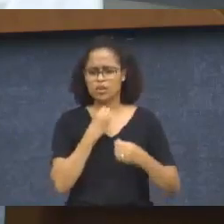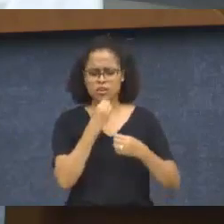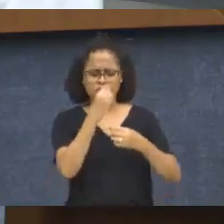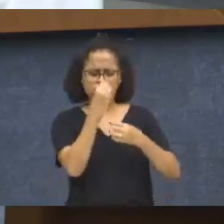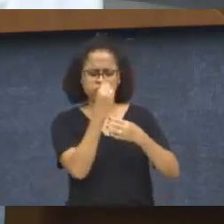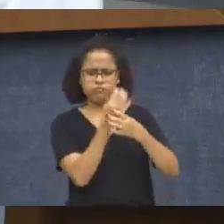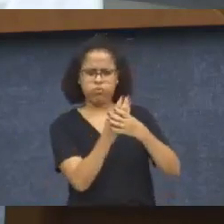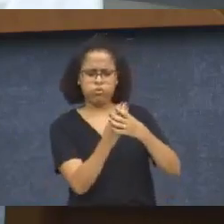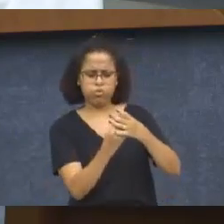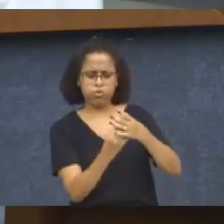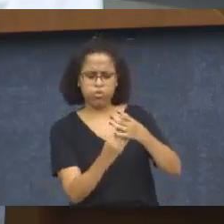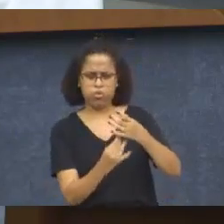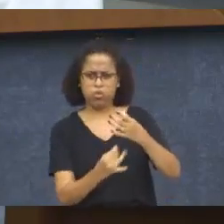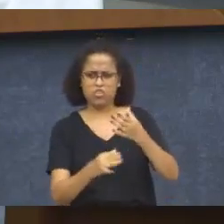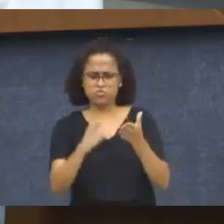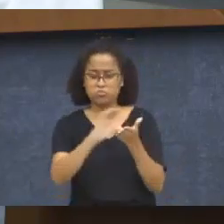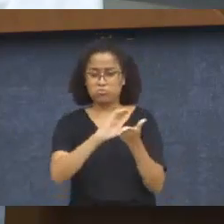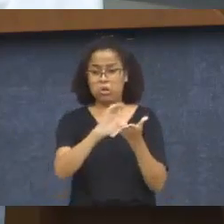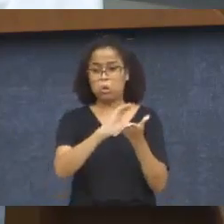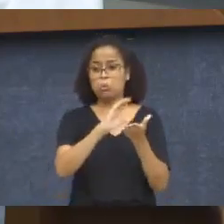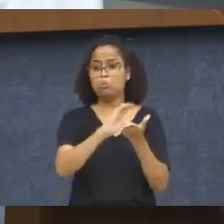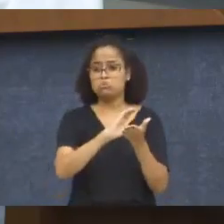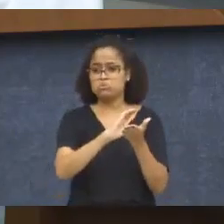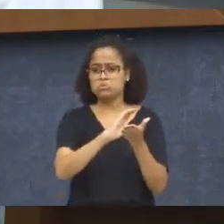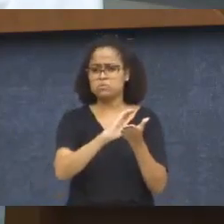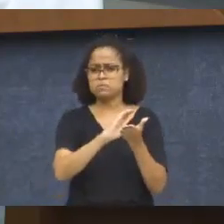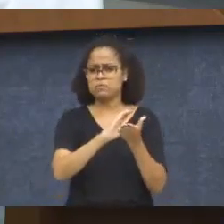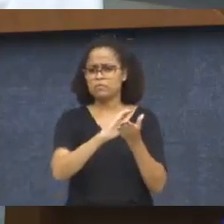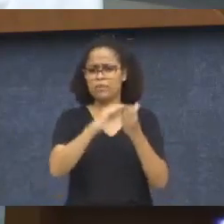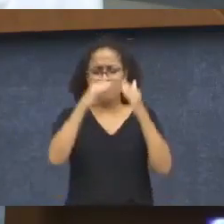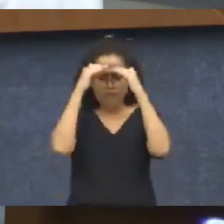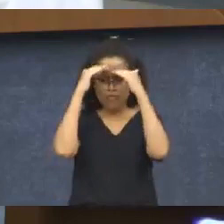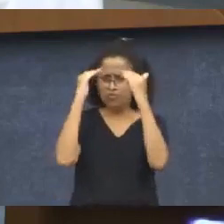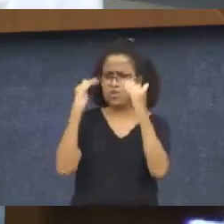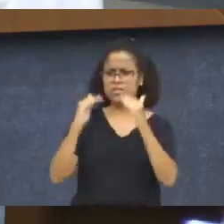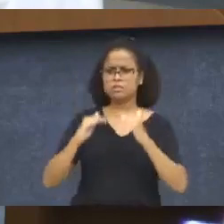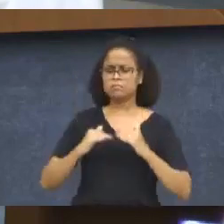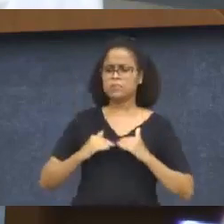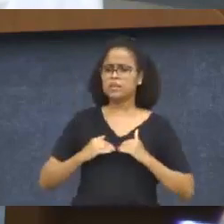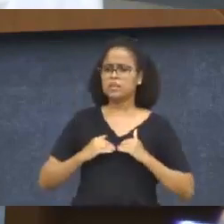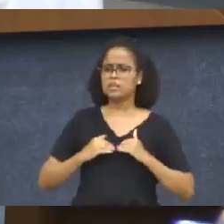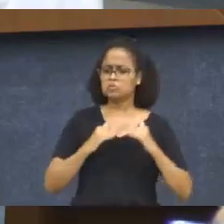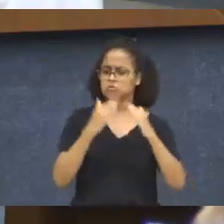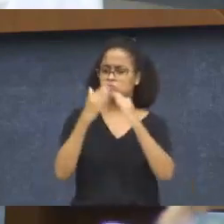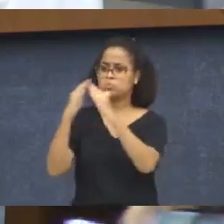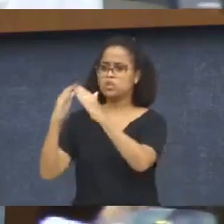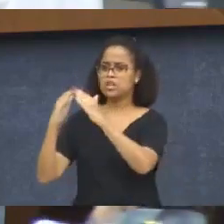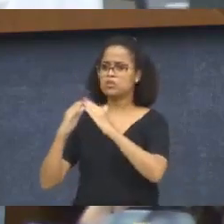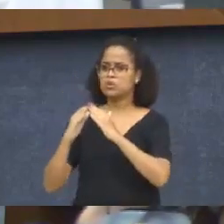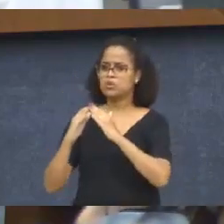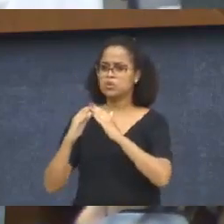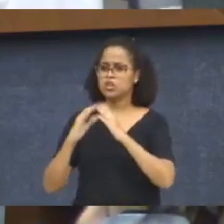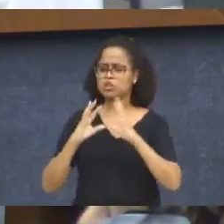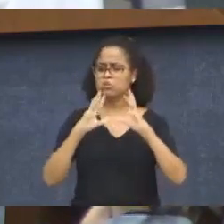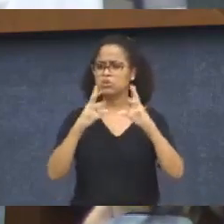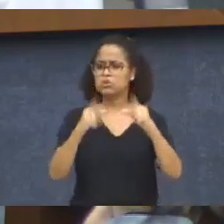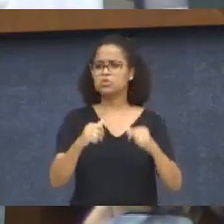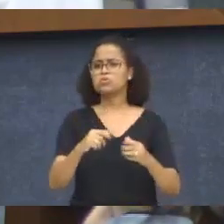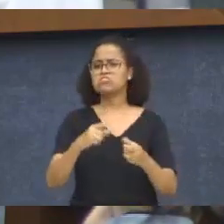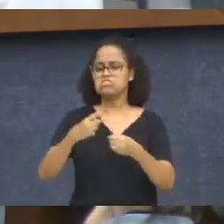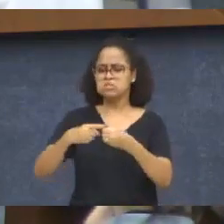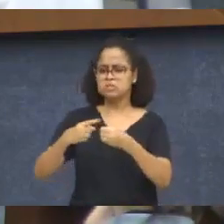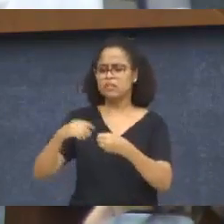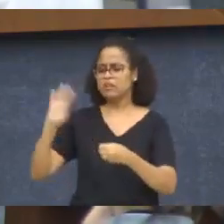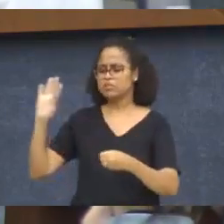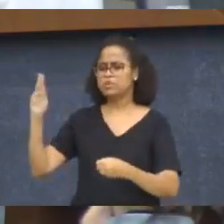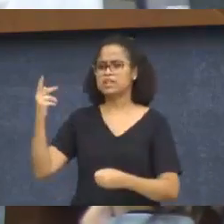do cidadão de Belo Horizonte. Isso é uma falta de respeito, não apenas para com os moradores da Pampulha, mas para com toda a cidade. Então,